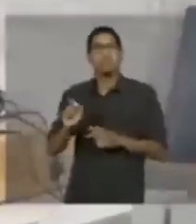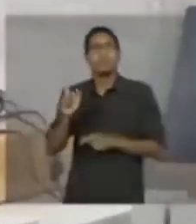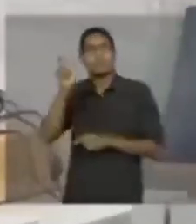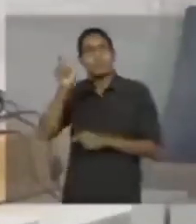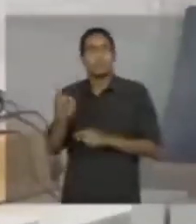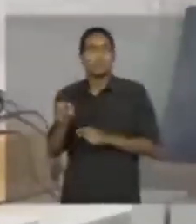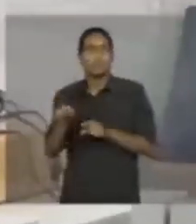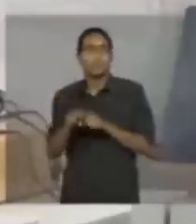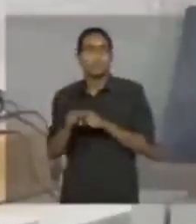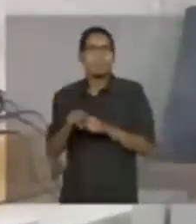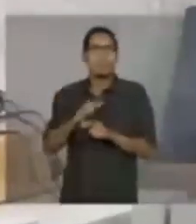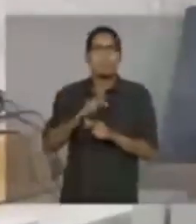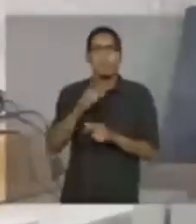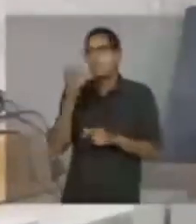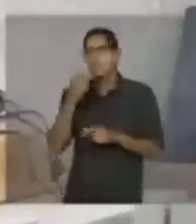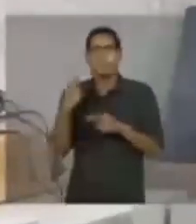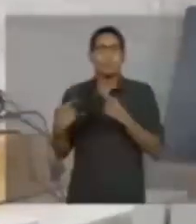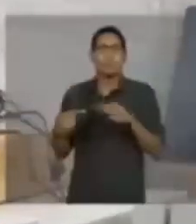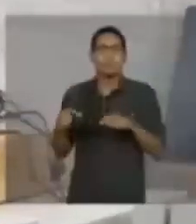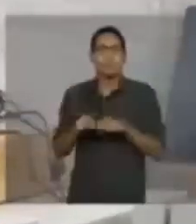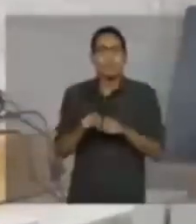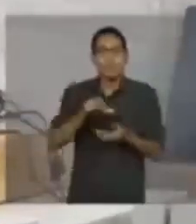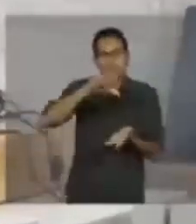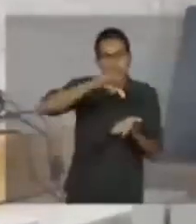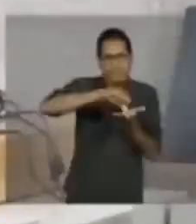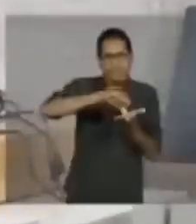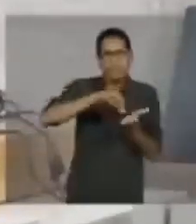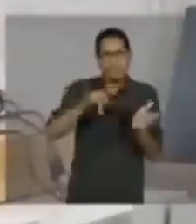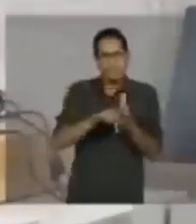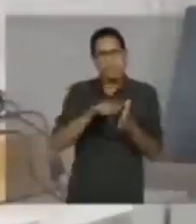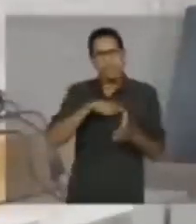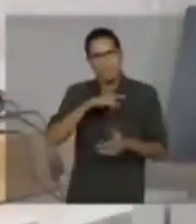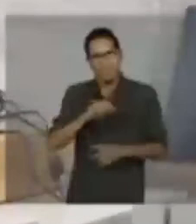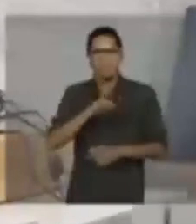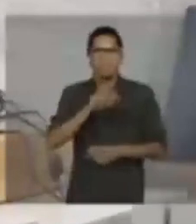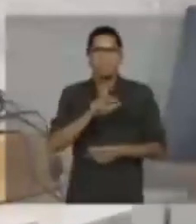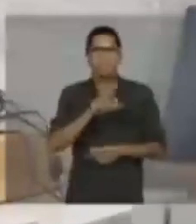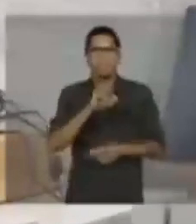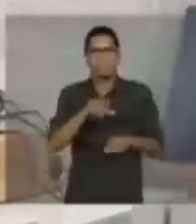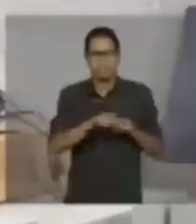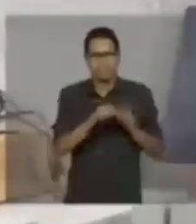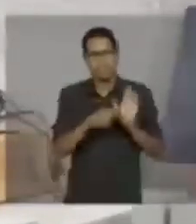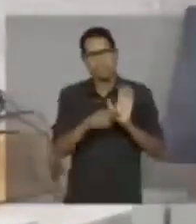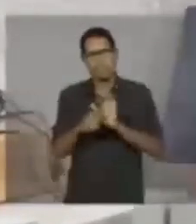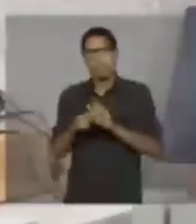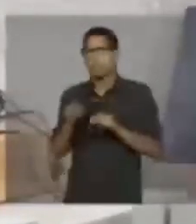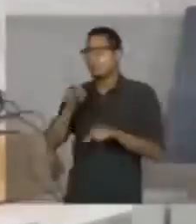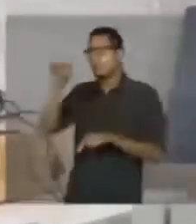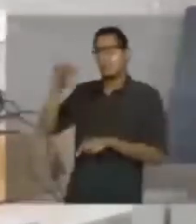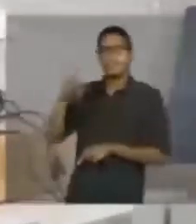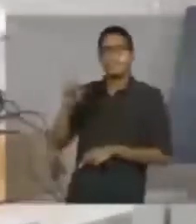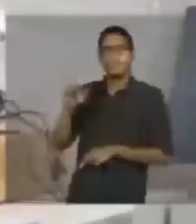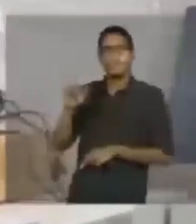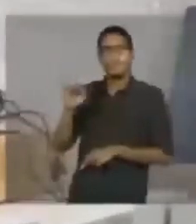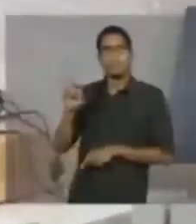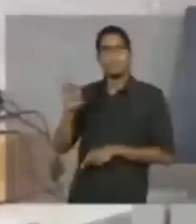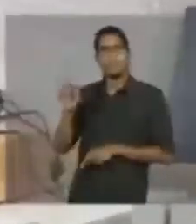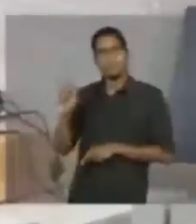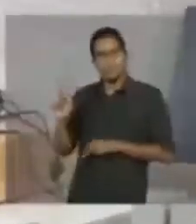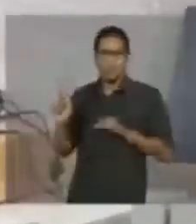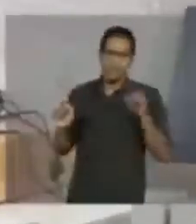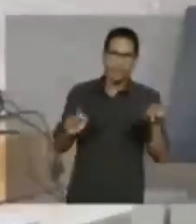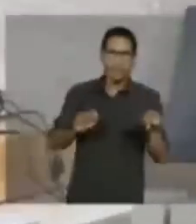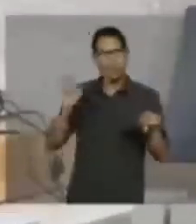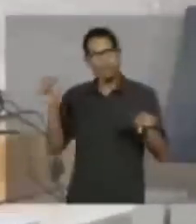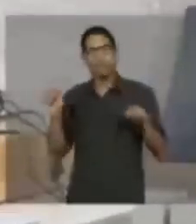a sede do grupo é nos jardins, mas as apresentações dos espetáculos são em Pirituba. Então, esse gasto foi